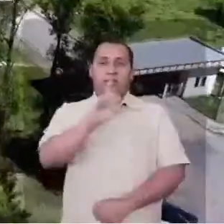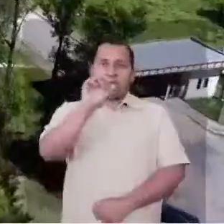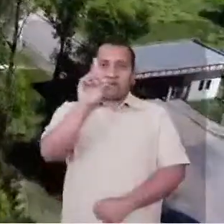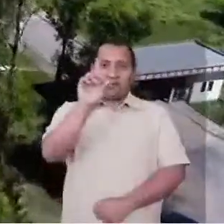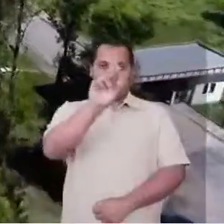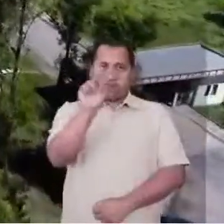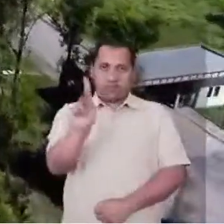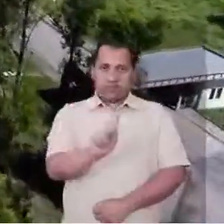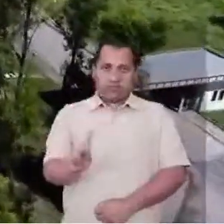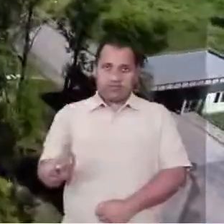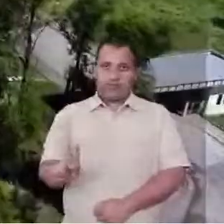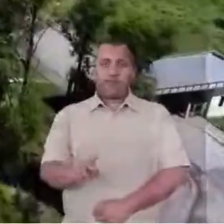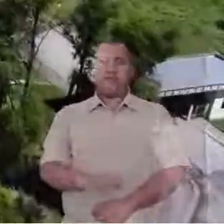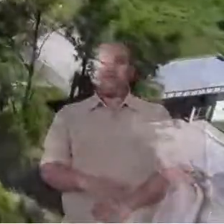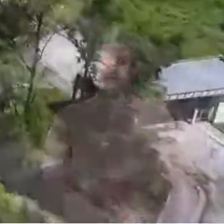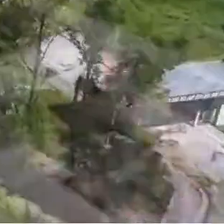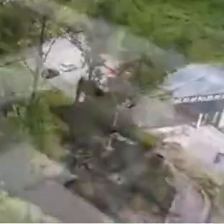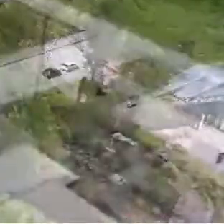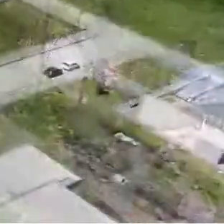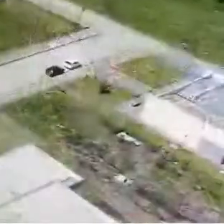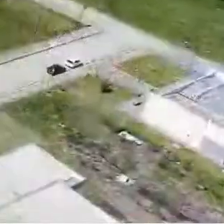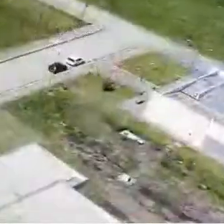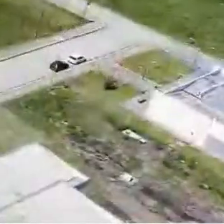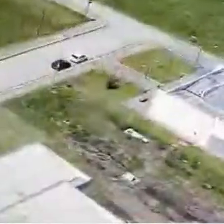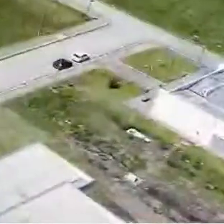Dom Pedrito.